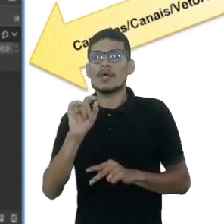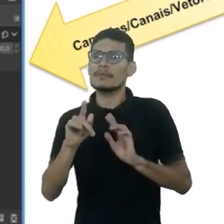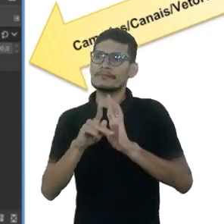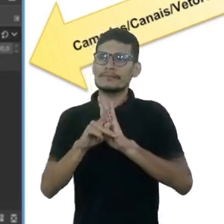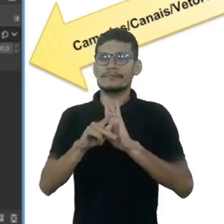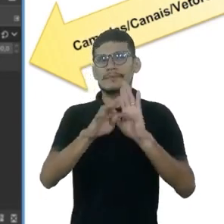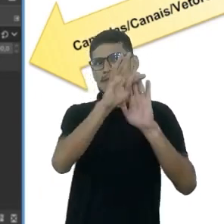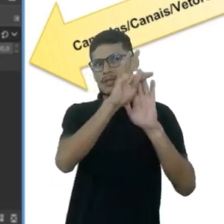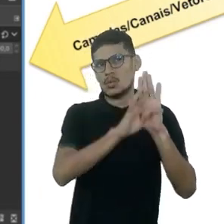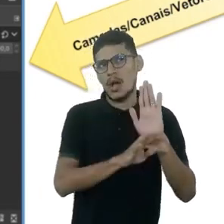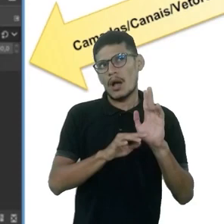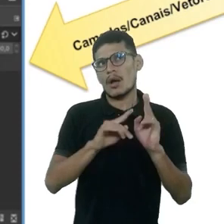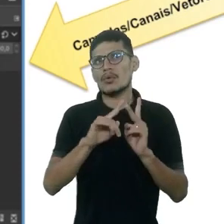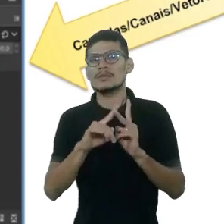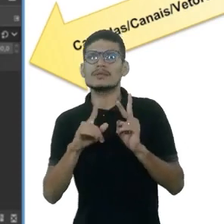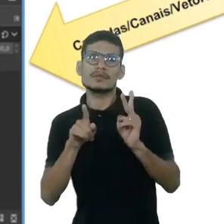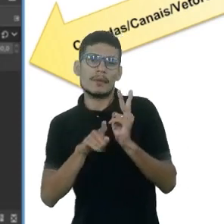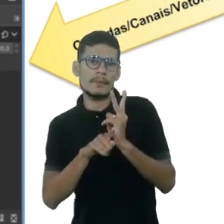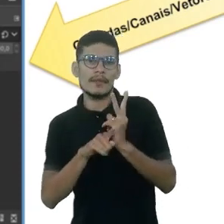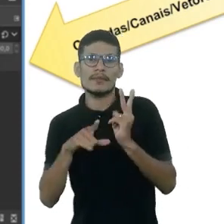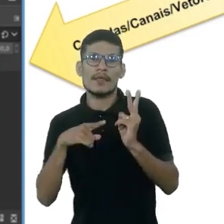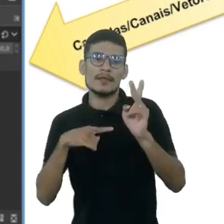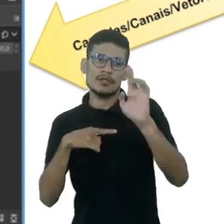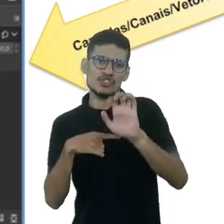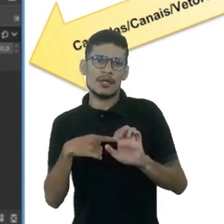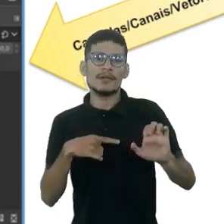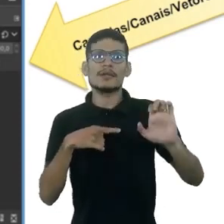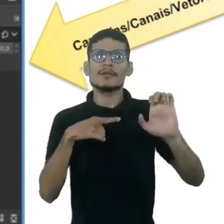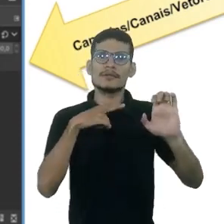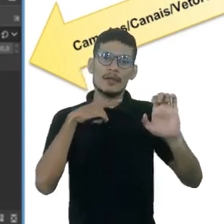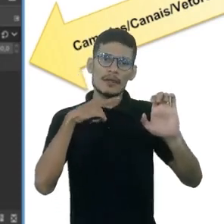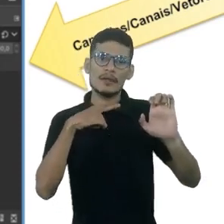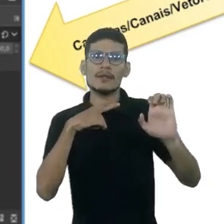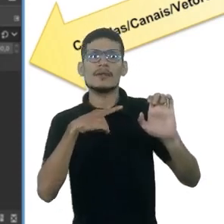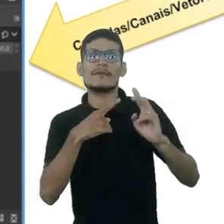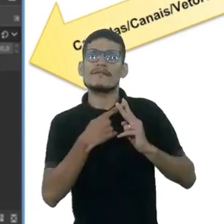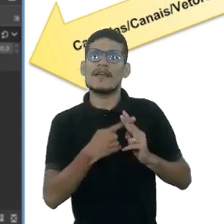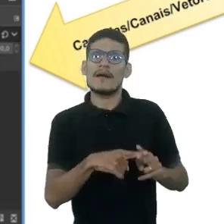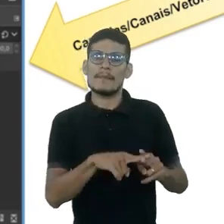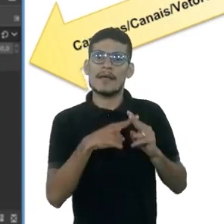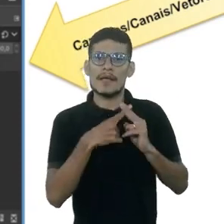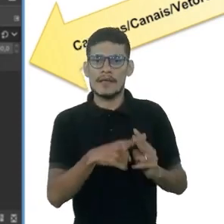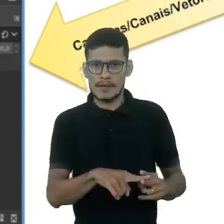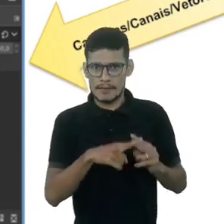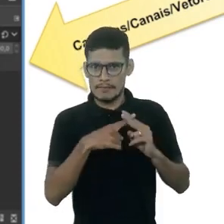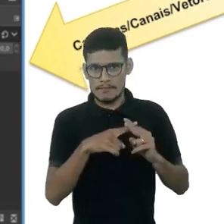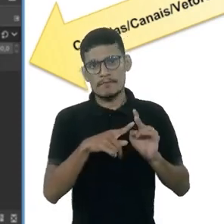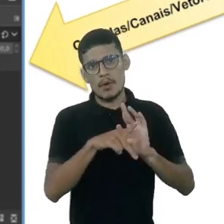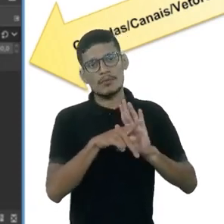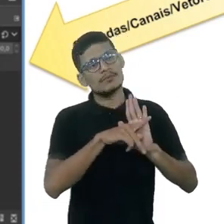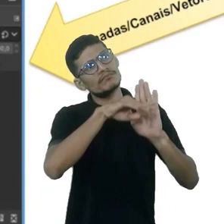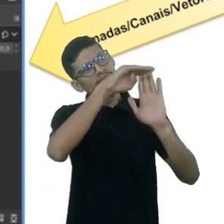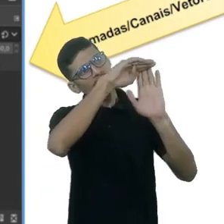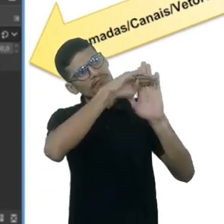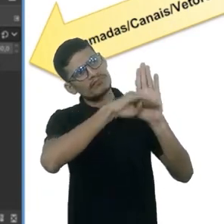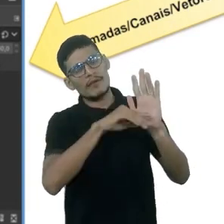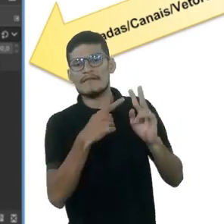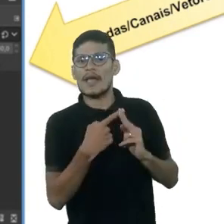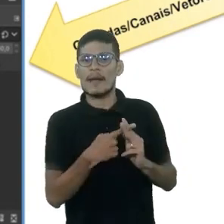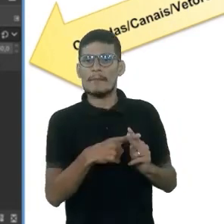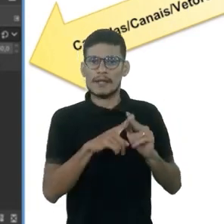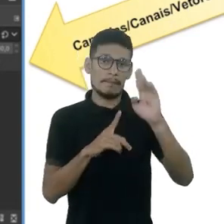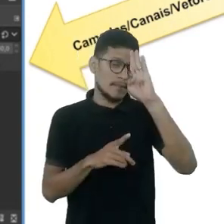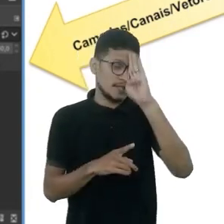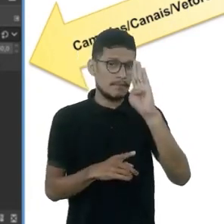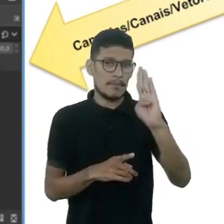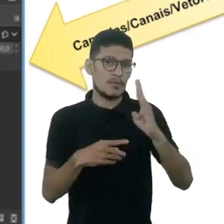textual. Na parte de cima, logo à esquerda, a gente vai ter as ferramentas, a barra de ferramenta, que são as ferramentas